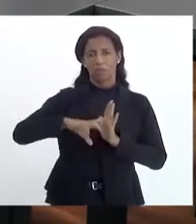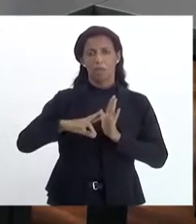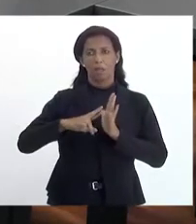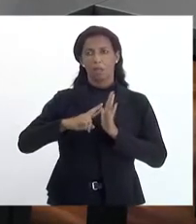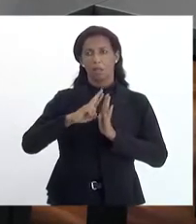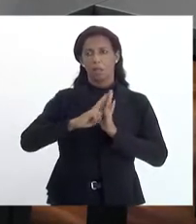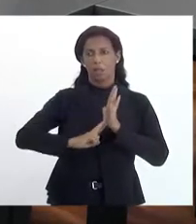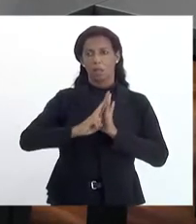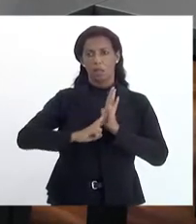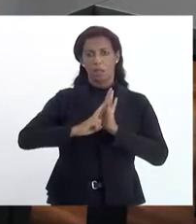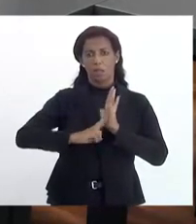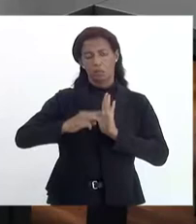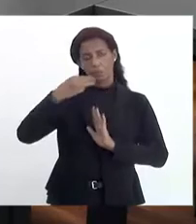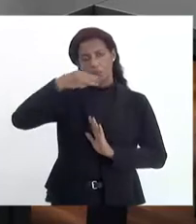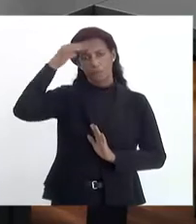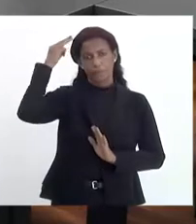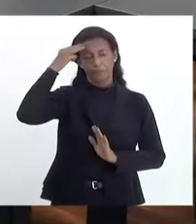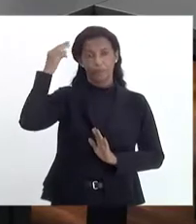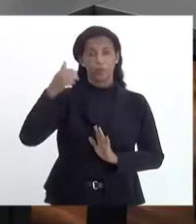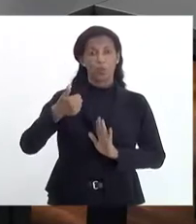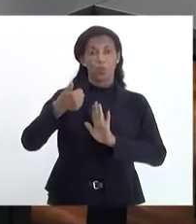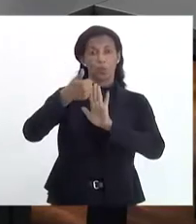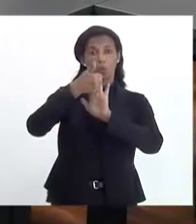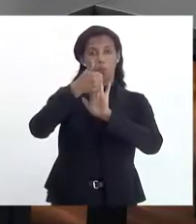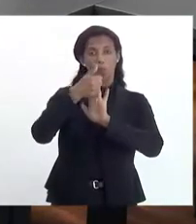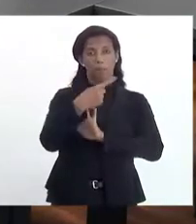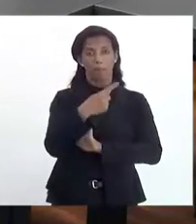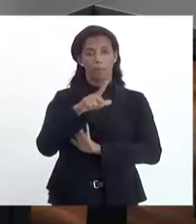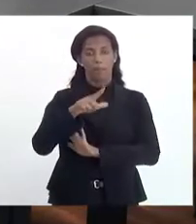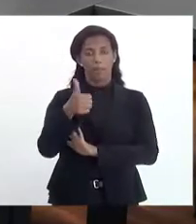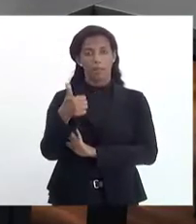deputado Márcio Pacheco. O item 1 da pauta, projeto de lei